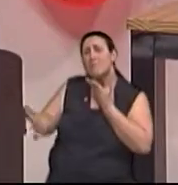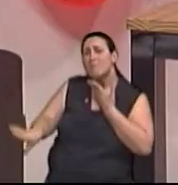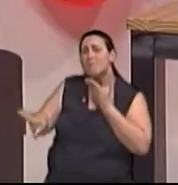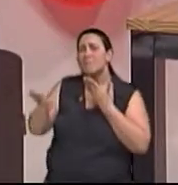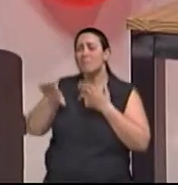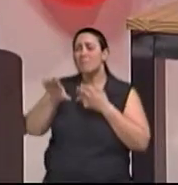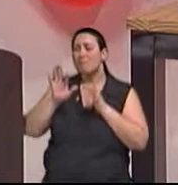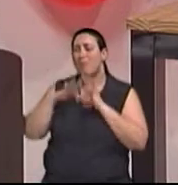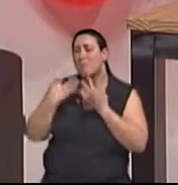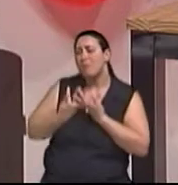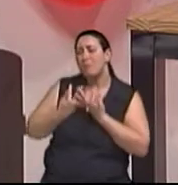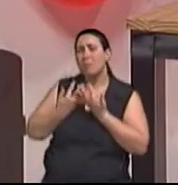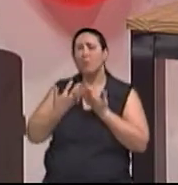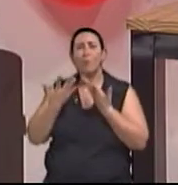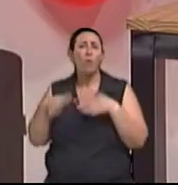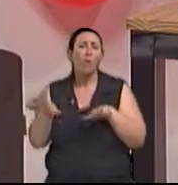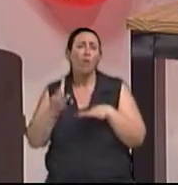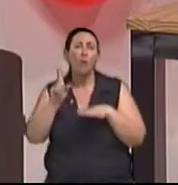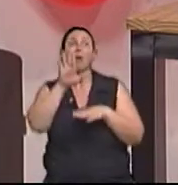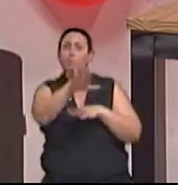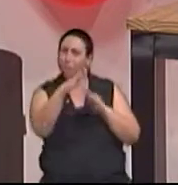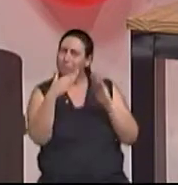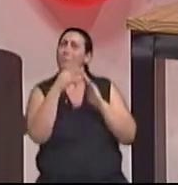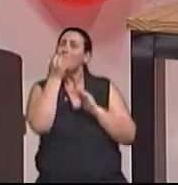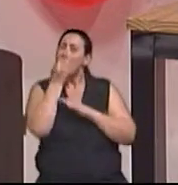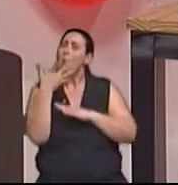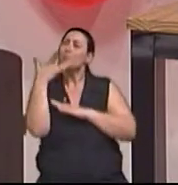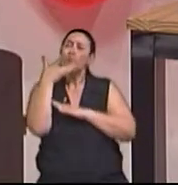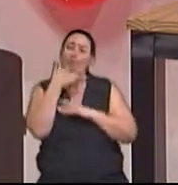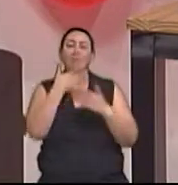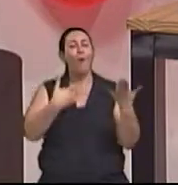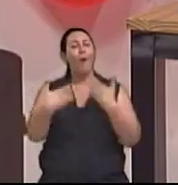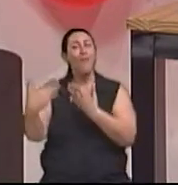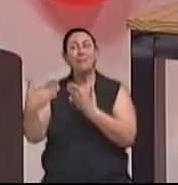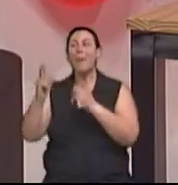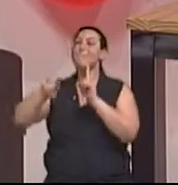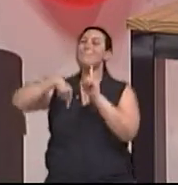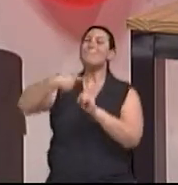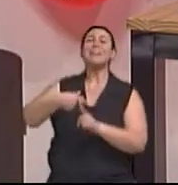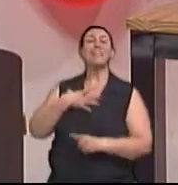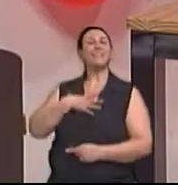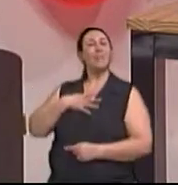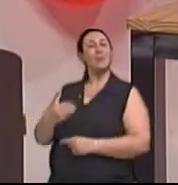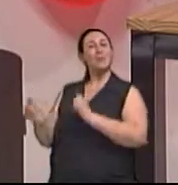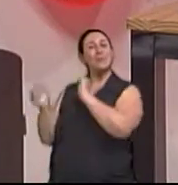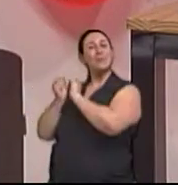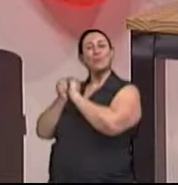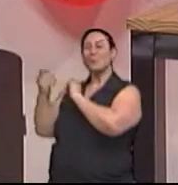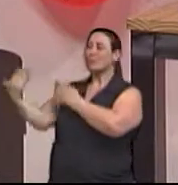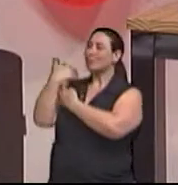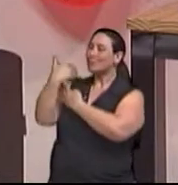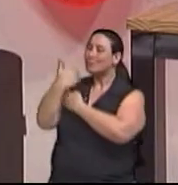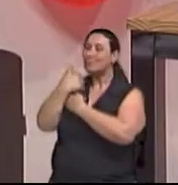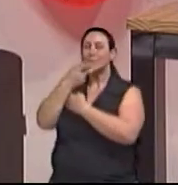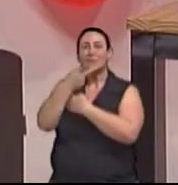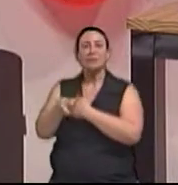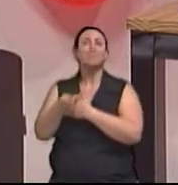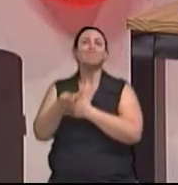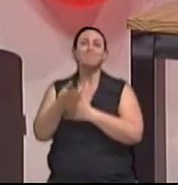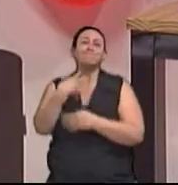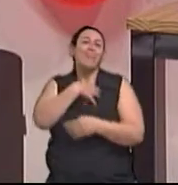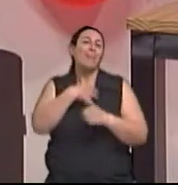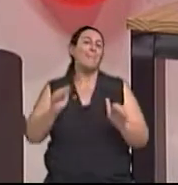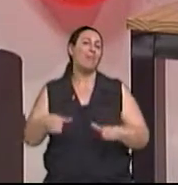casa e que vão ter também a companhia dos filhos uhum e escolher uma boa Casa de